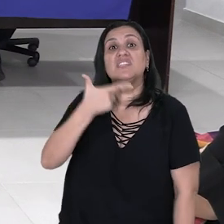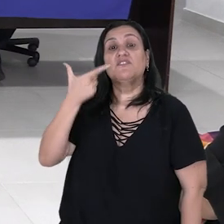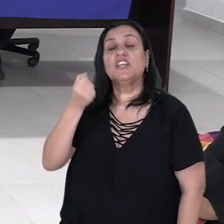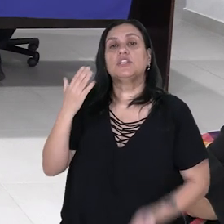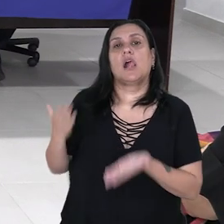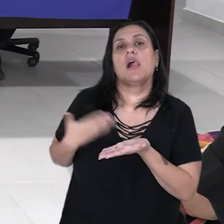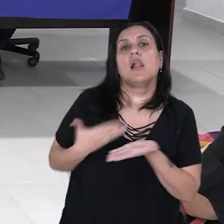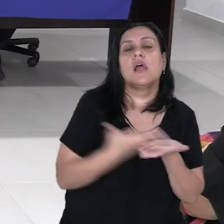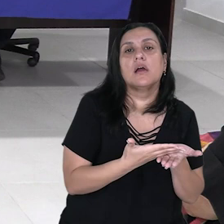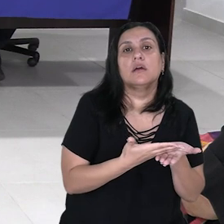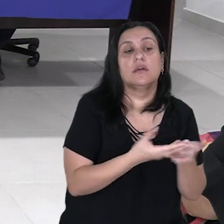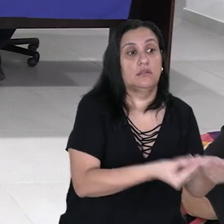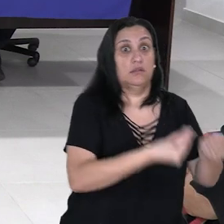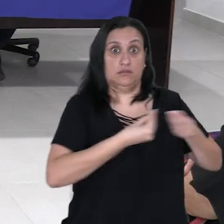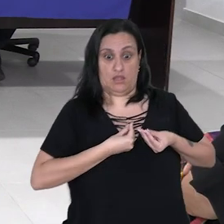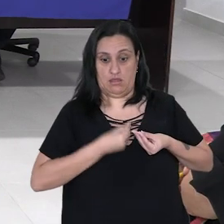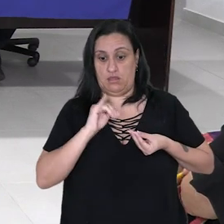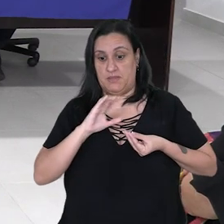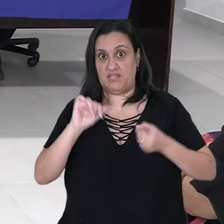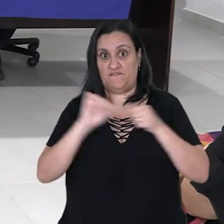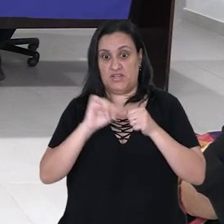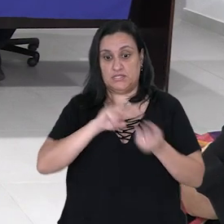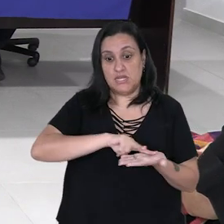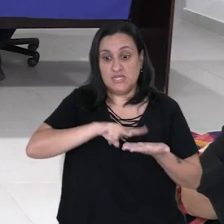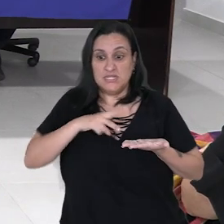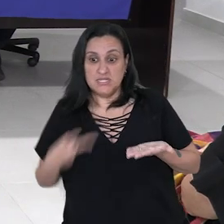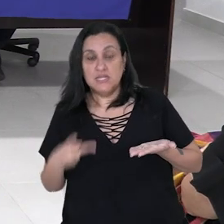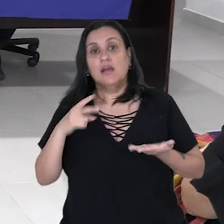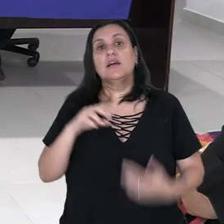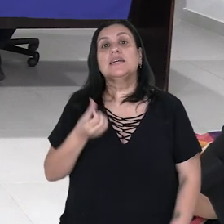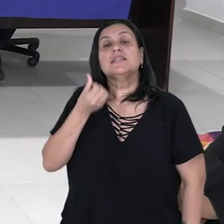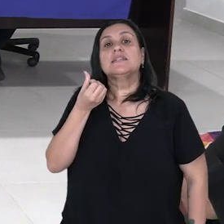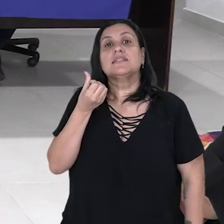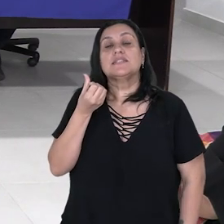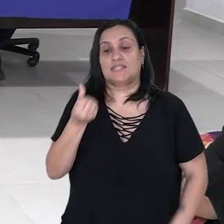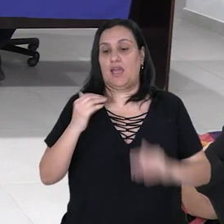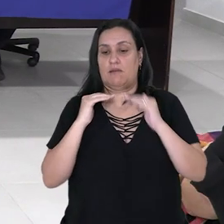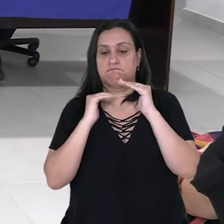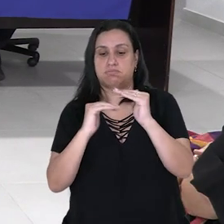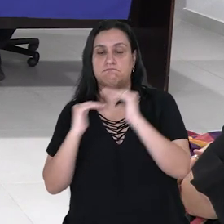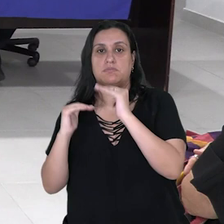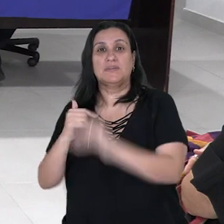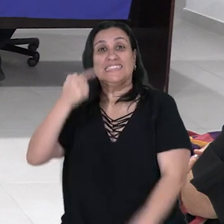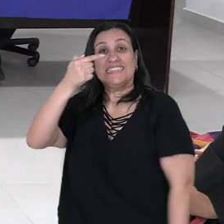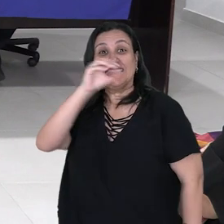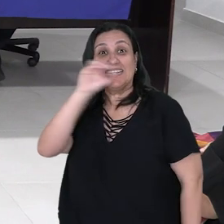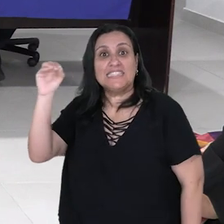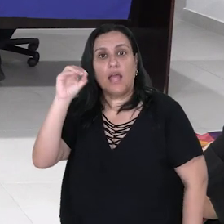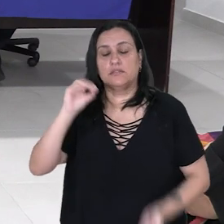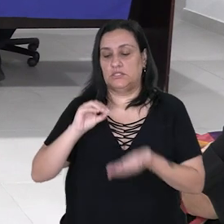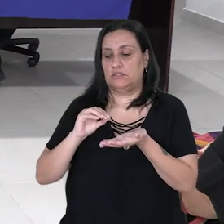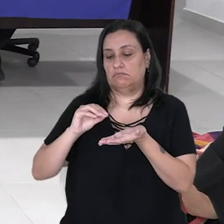páginas. Esse livro em braille, esse livro de 220, ele ficou esse livro de 6 partes, que tem mais de 700 páginas em